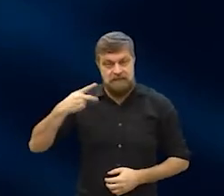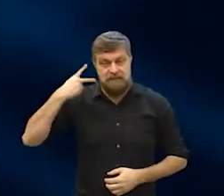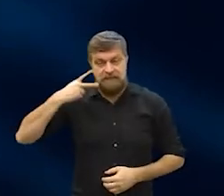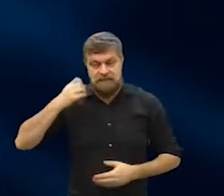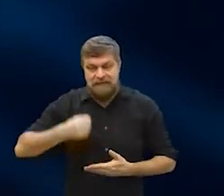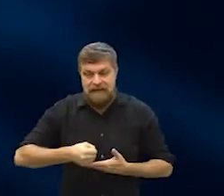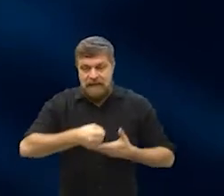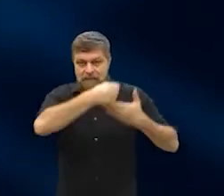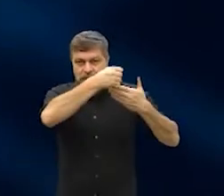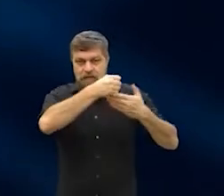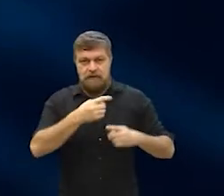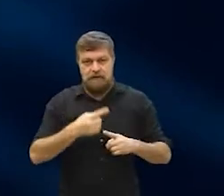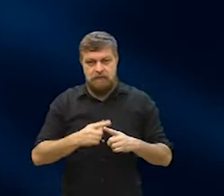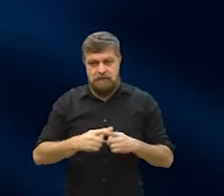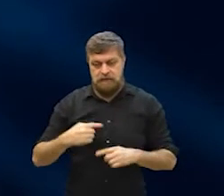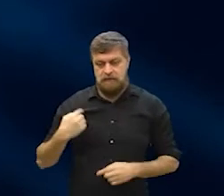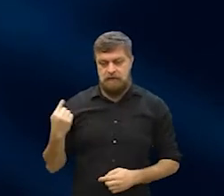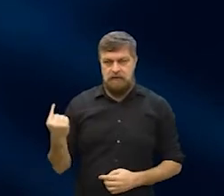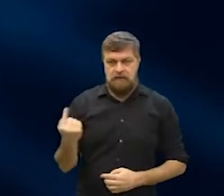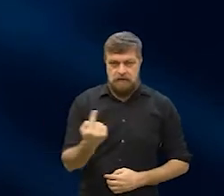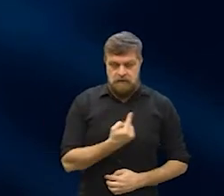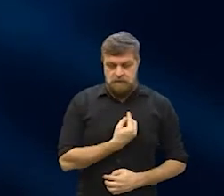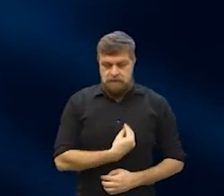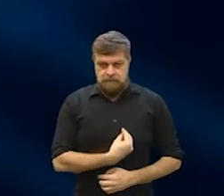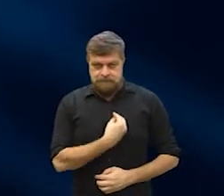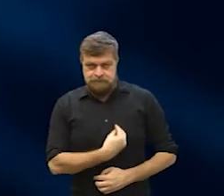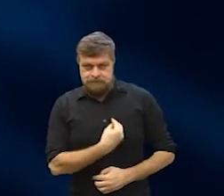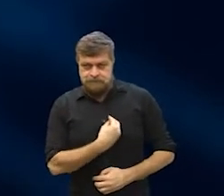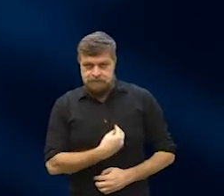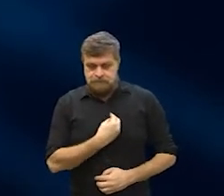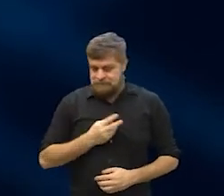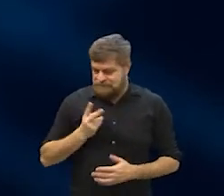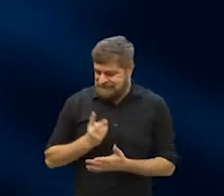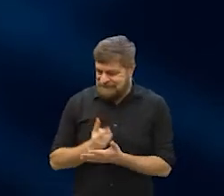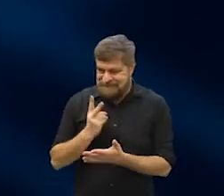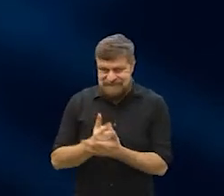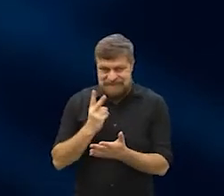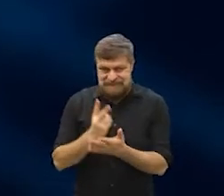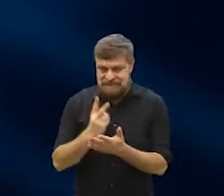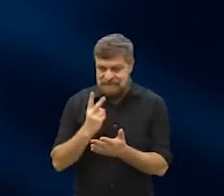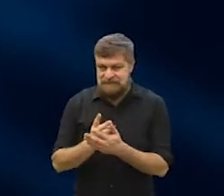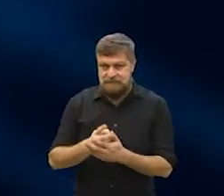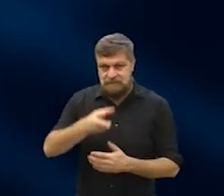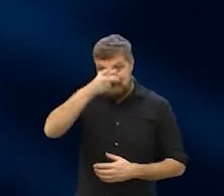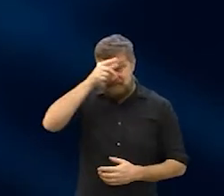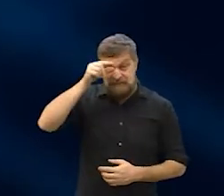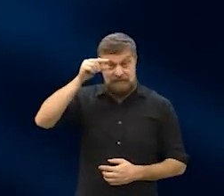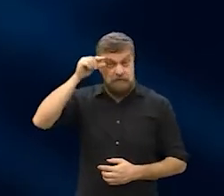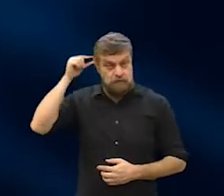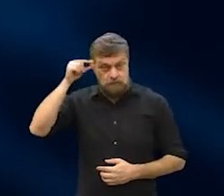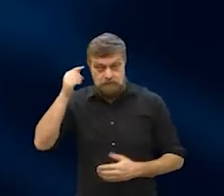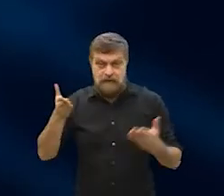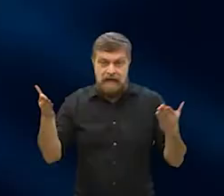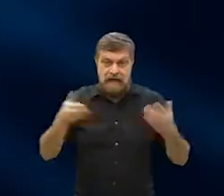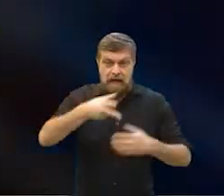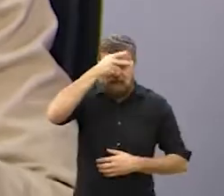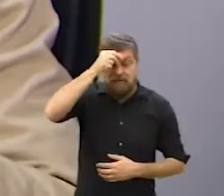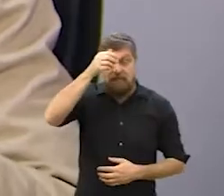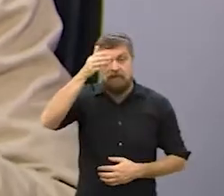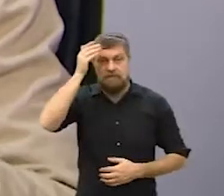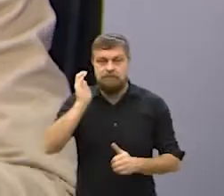nessa casa porque nós estamos no vivendo um processo continuidade da última gestão